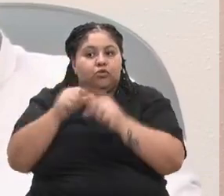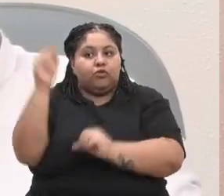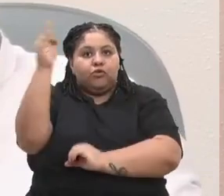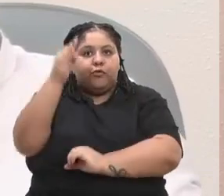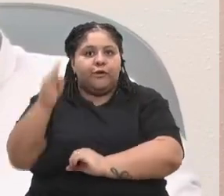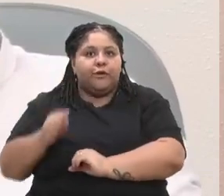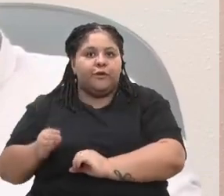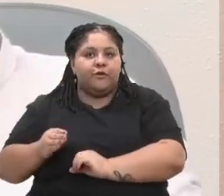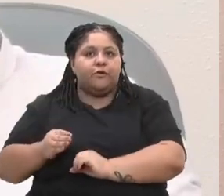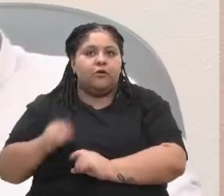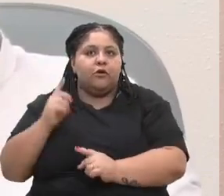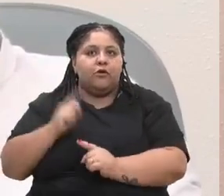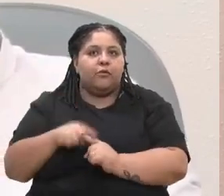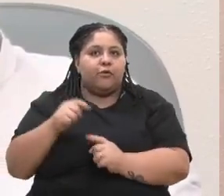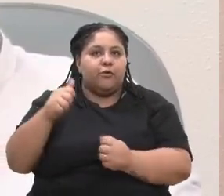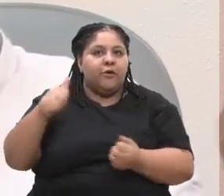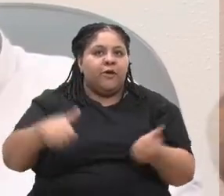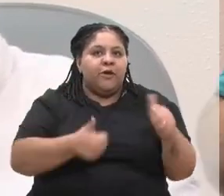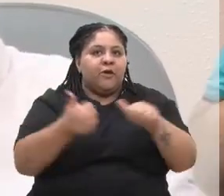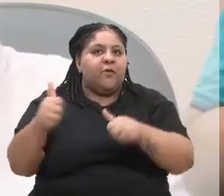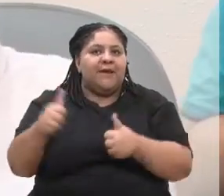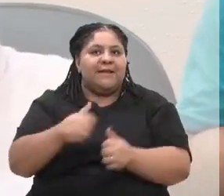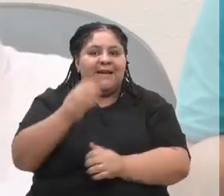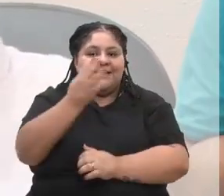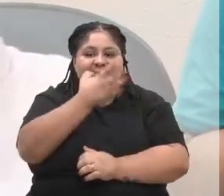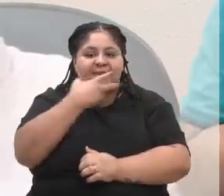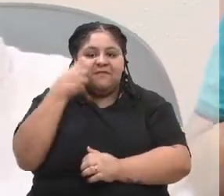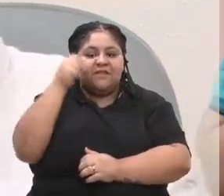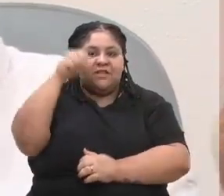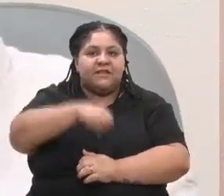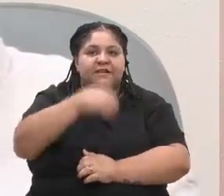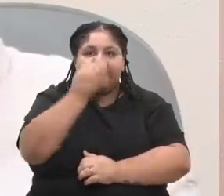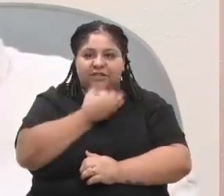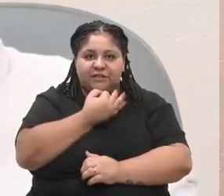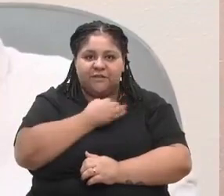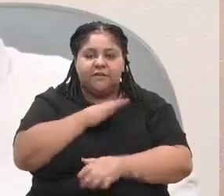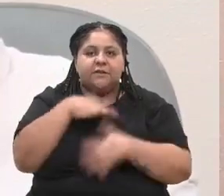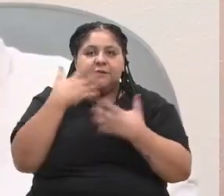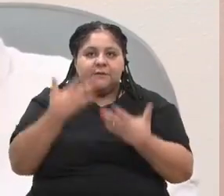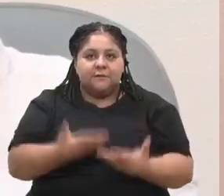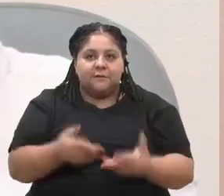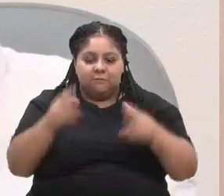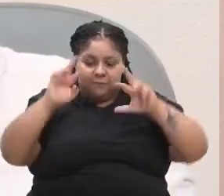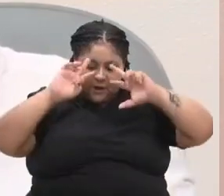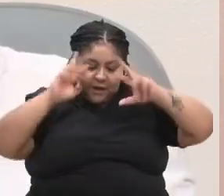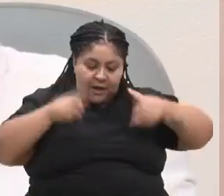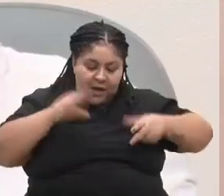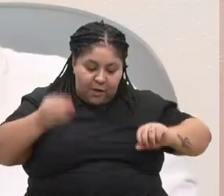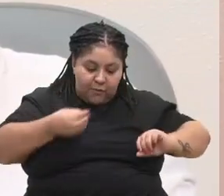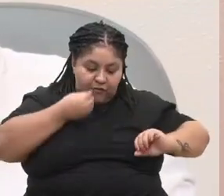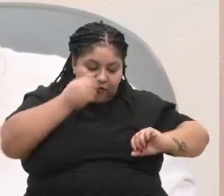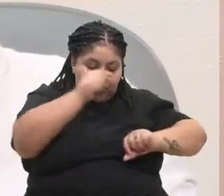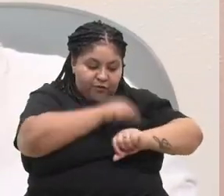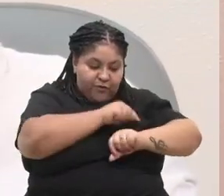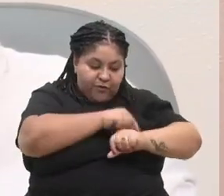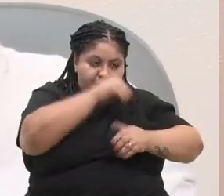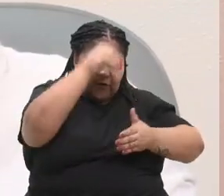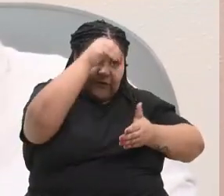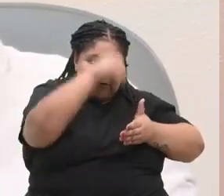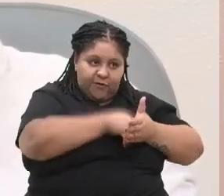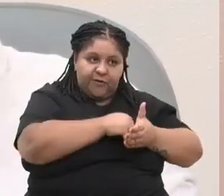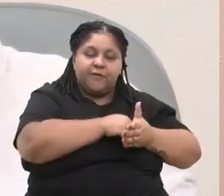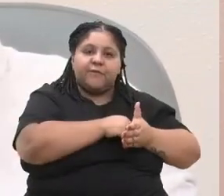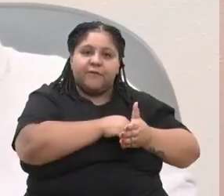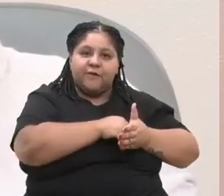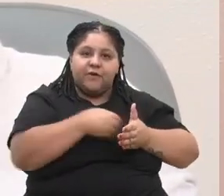da qualidade da indústria cervejeira aqui da cidade. Então, fica aqui um reconhecimento, aproveitar também esse momento da votação dessa